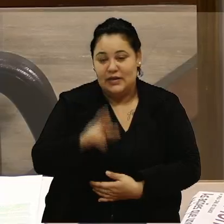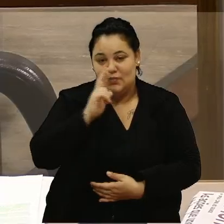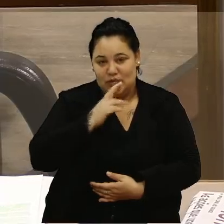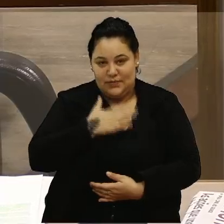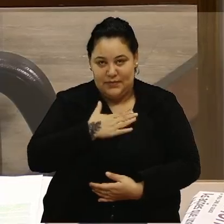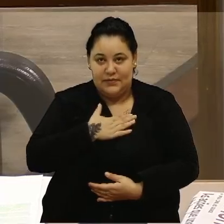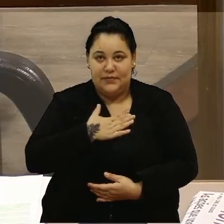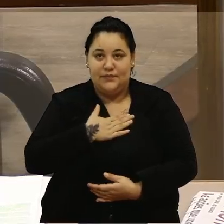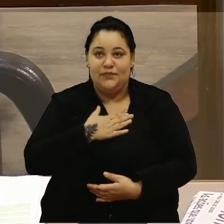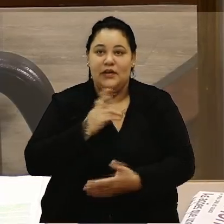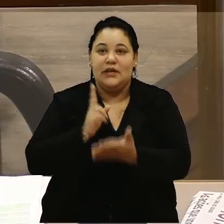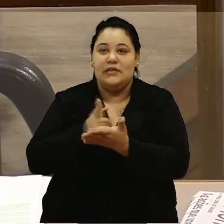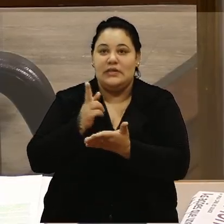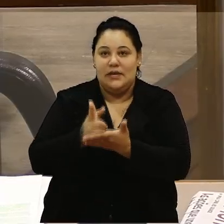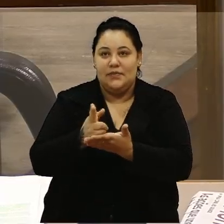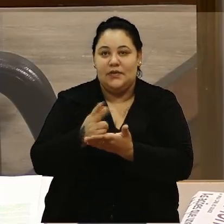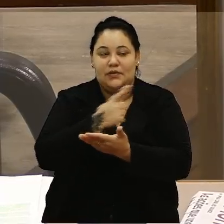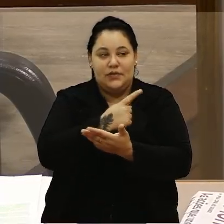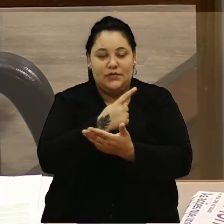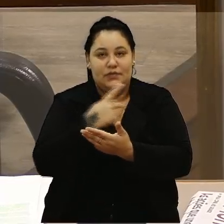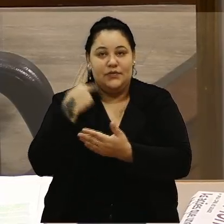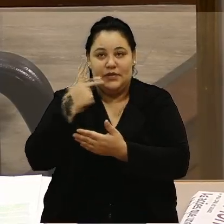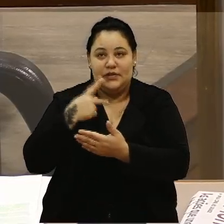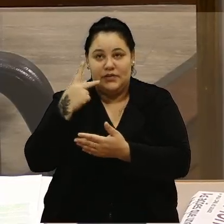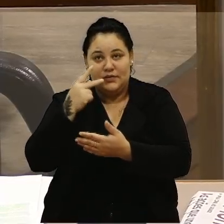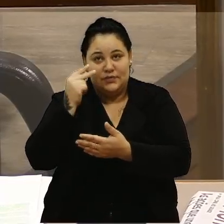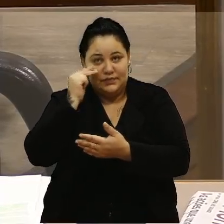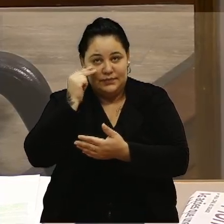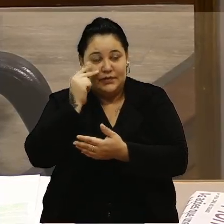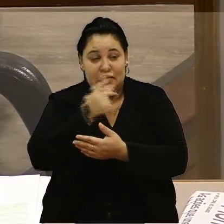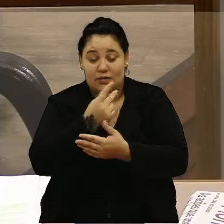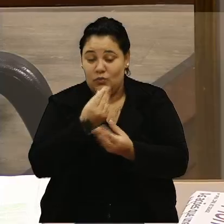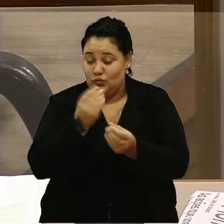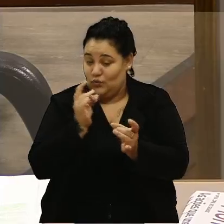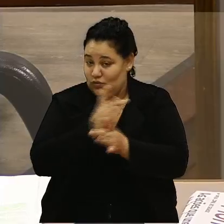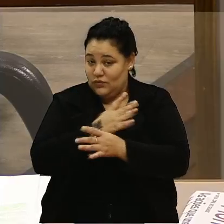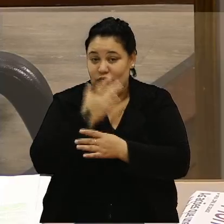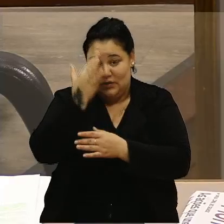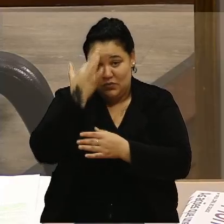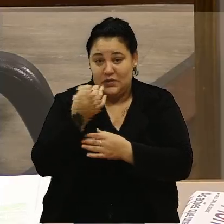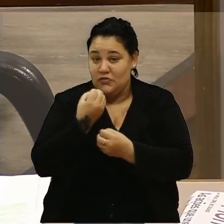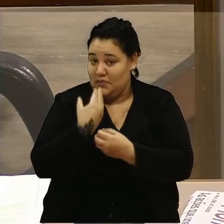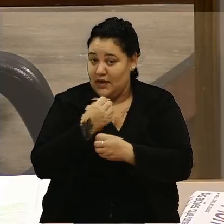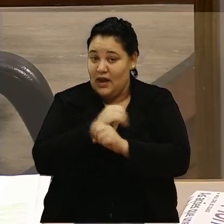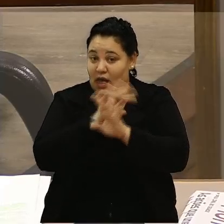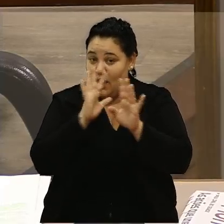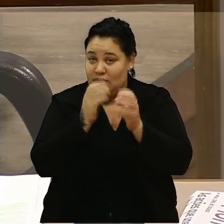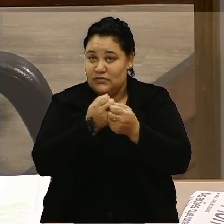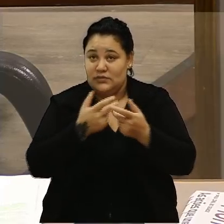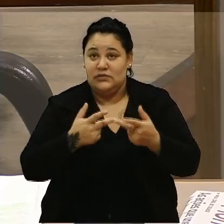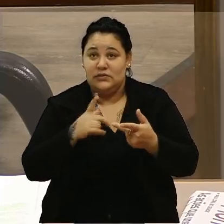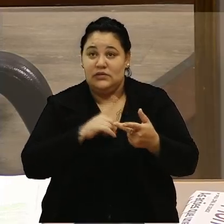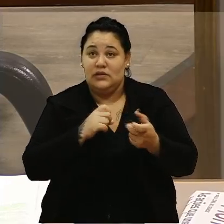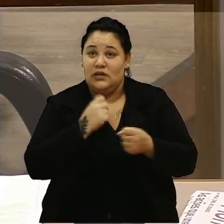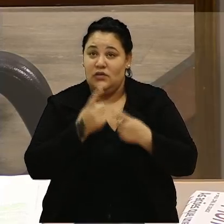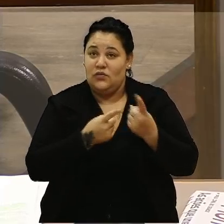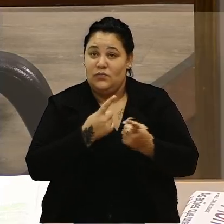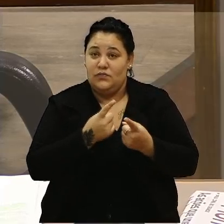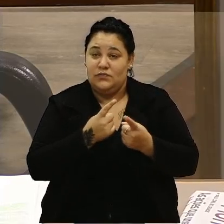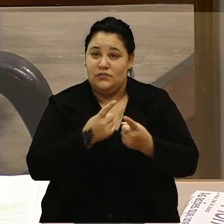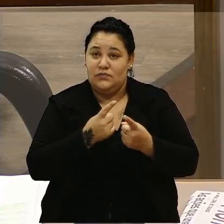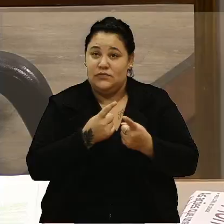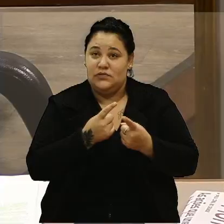ele sempre, como falou o vereador Libardi, ele é muito pronto e muito técnico, entende muito. E está tendo algumas distorções em relação ao projeto,